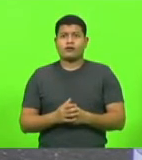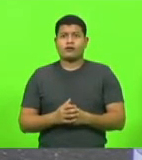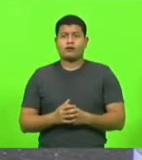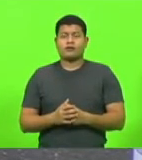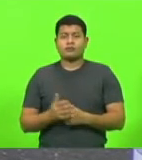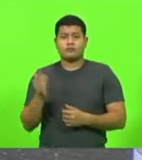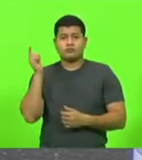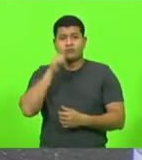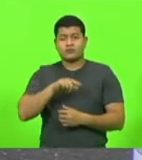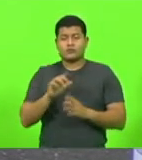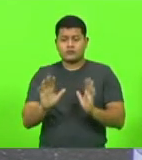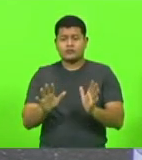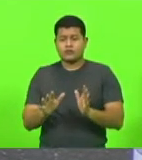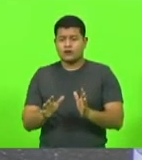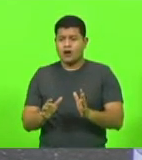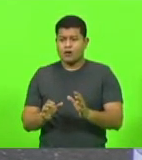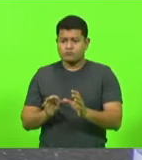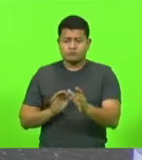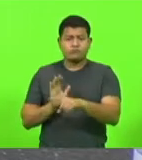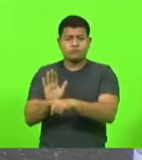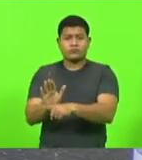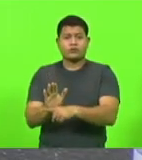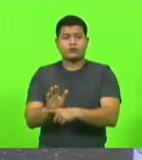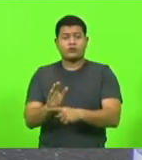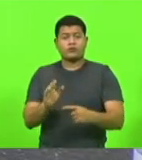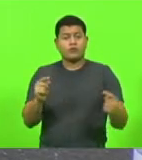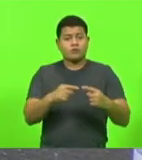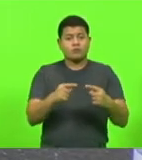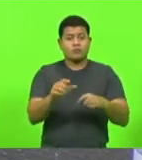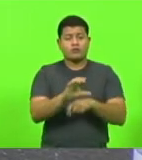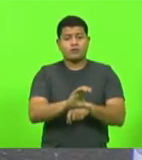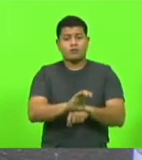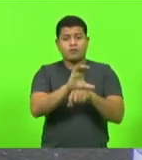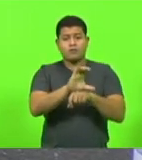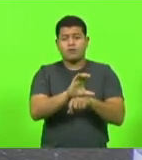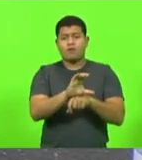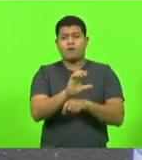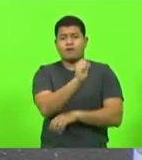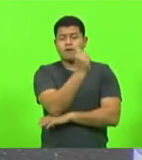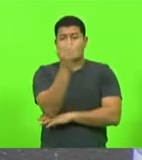aquilo que já está previsto no Código Ambiental de Santa Catarina,